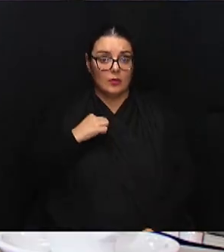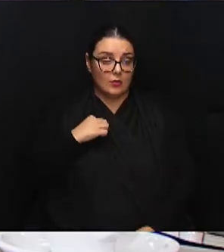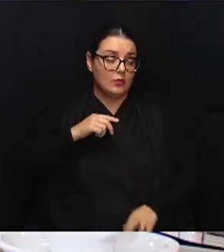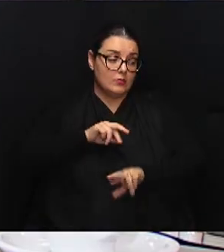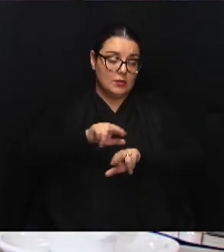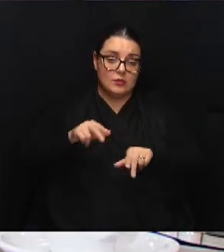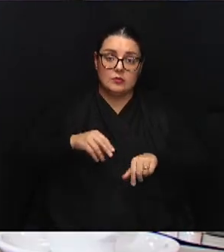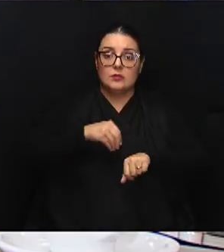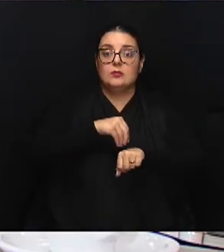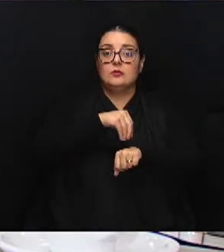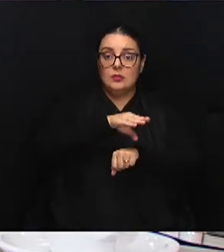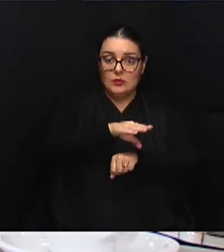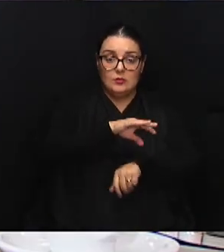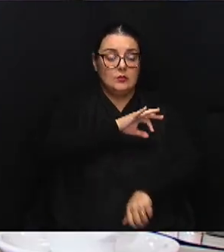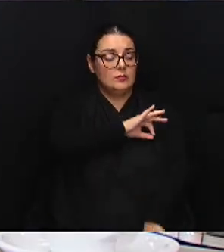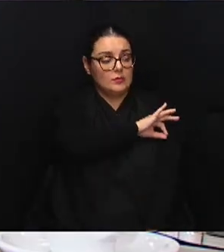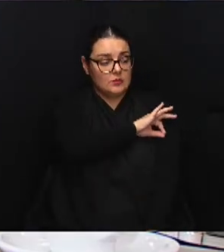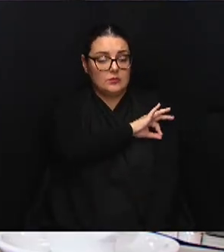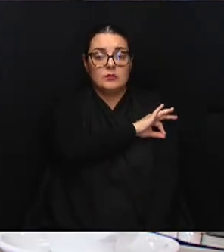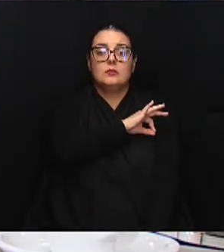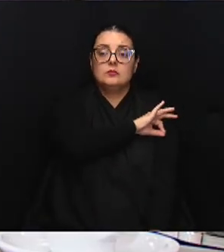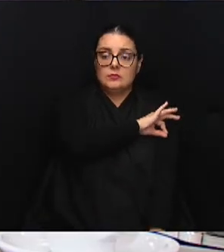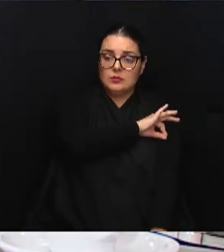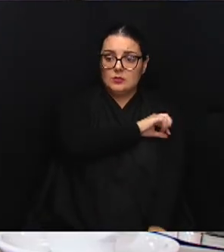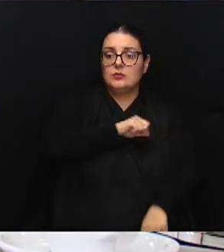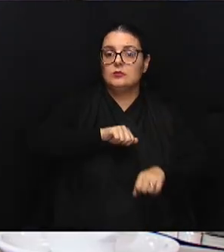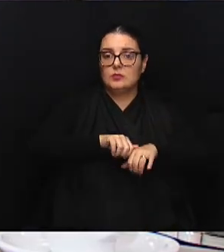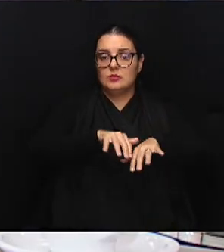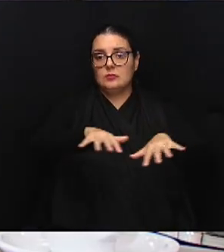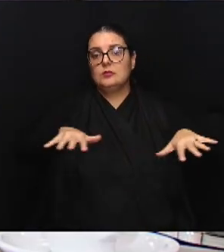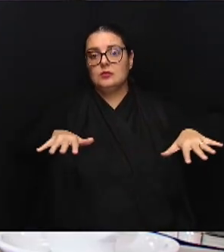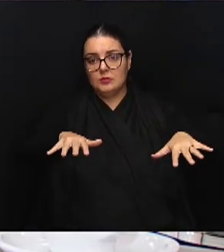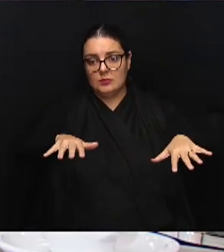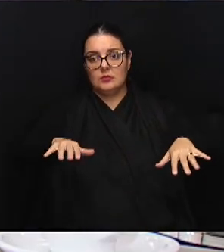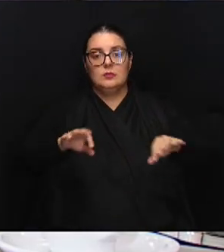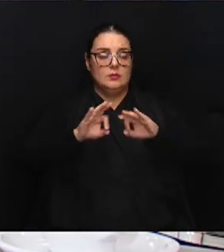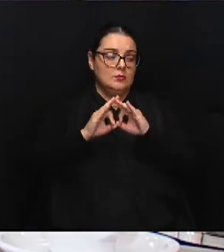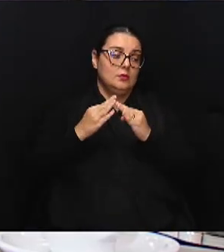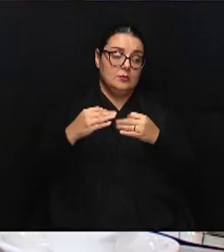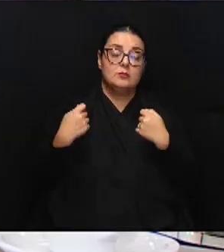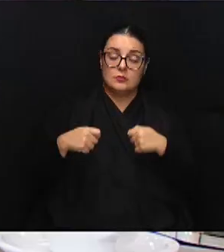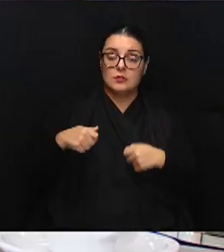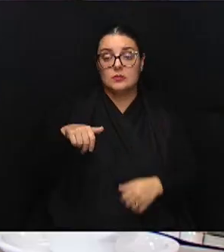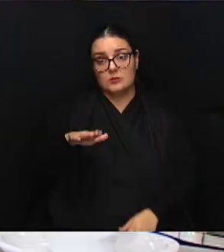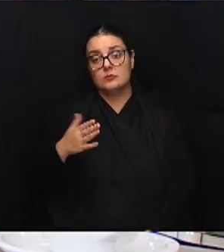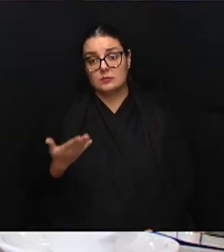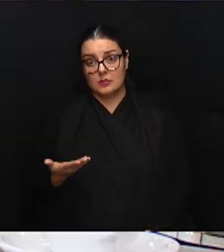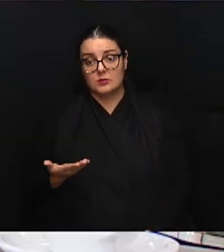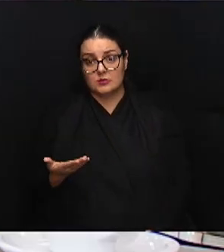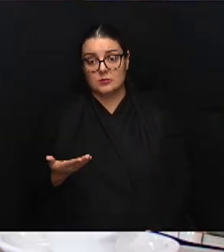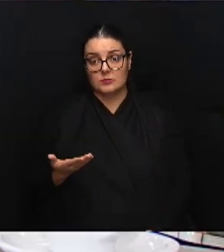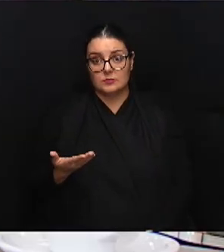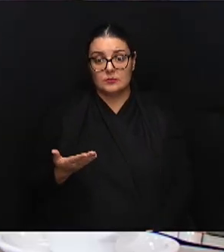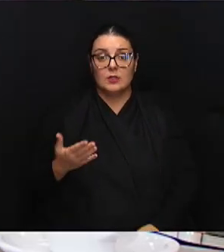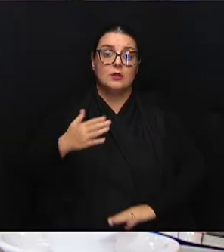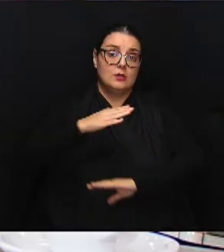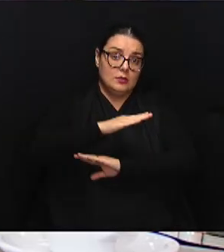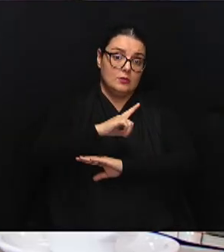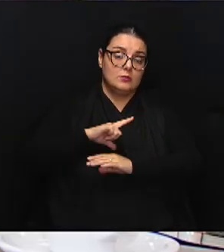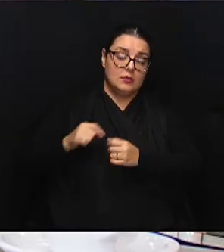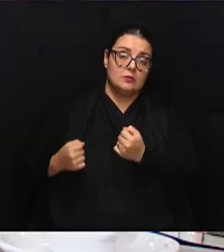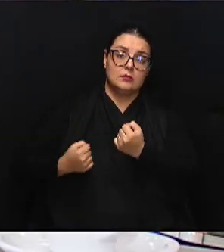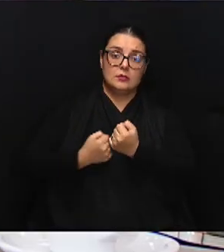ser encaminhados para a Prefeitura e a Prefeitura distribuir para as famílias que mais precisam, né? A Câmara tem